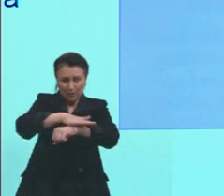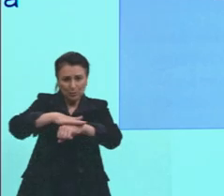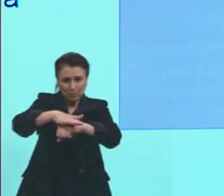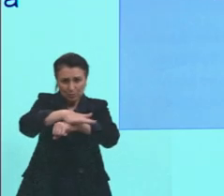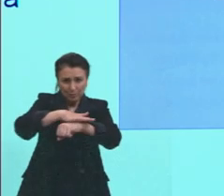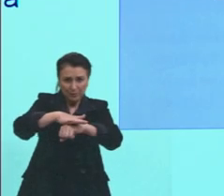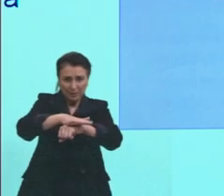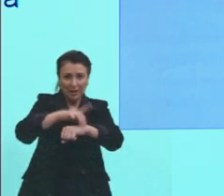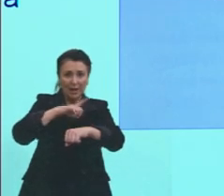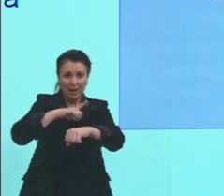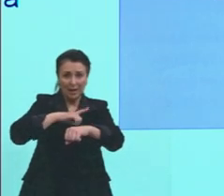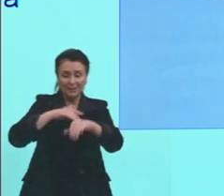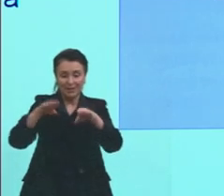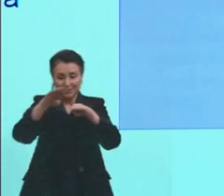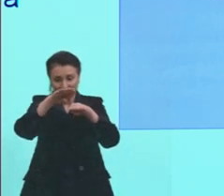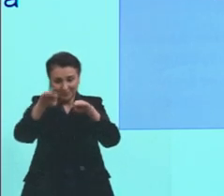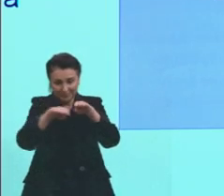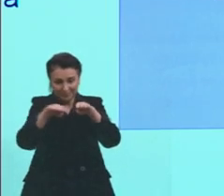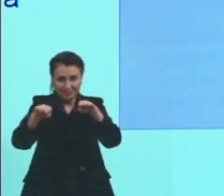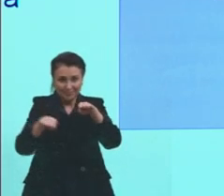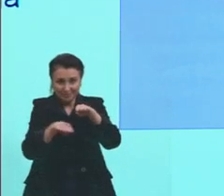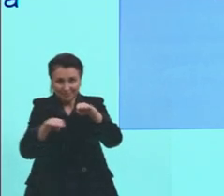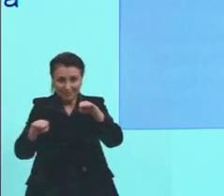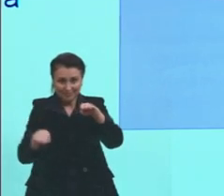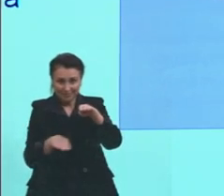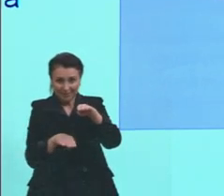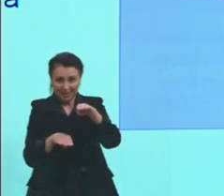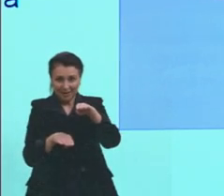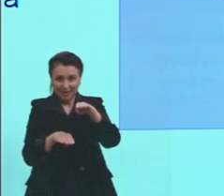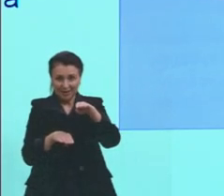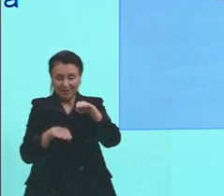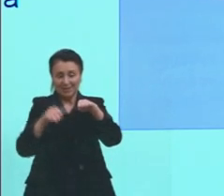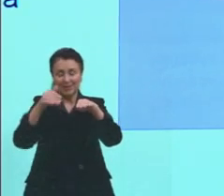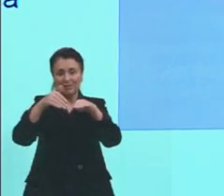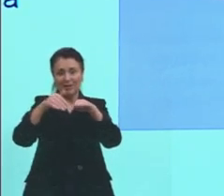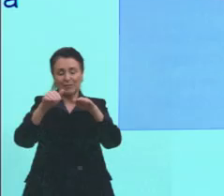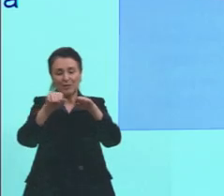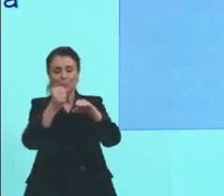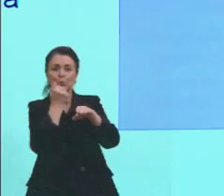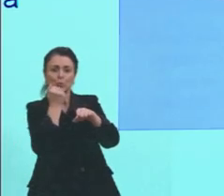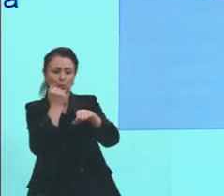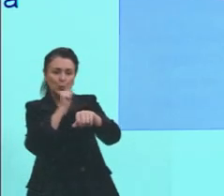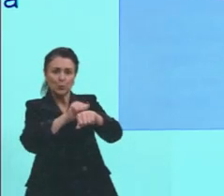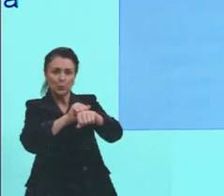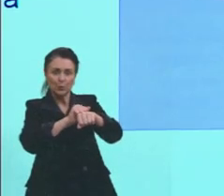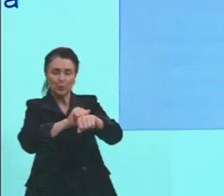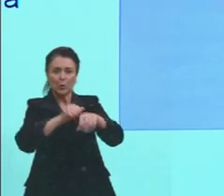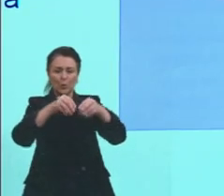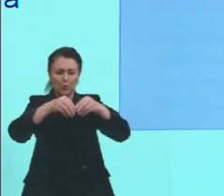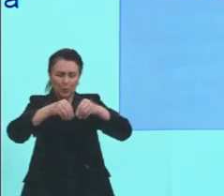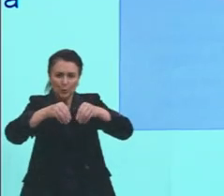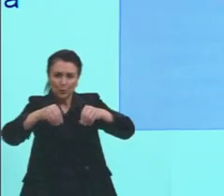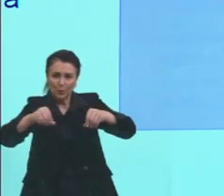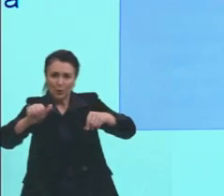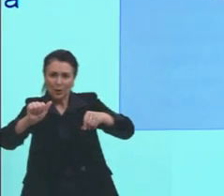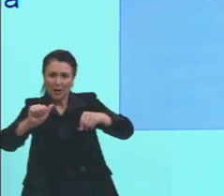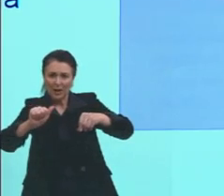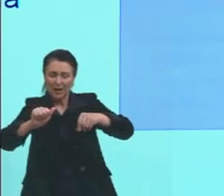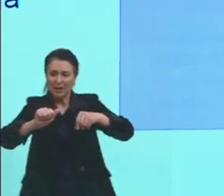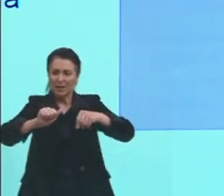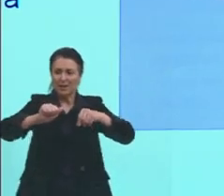justamente essa sedimentar que são sedimentos né que são é formação dela é através da Areia de